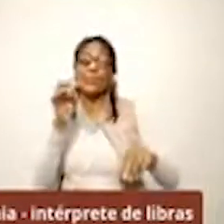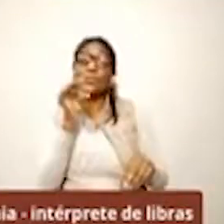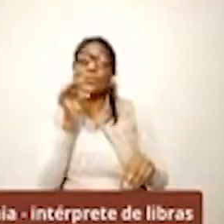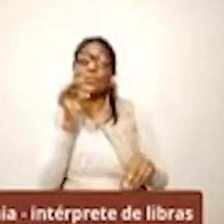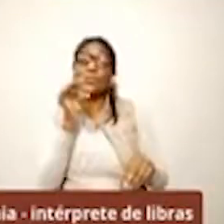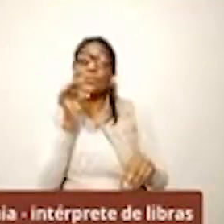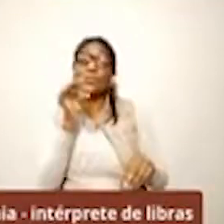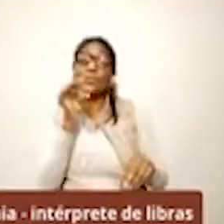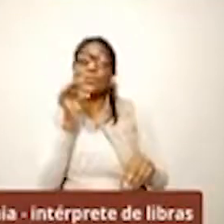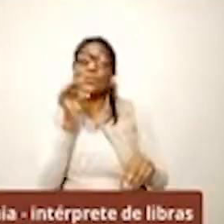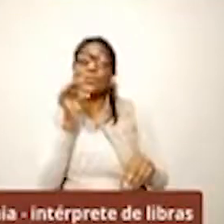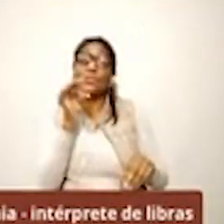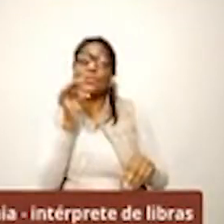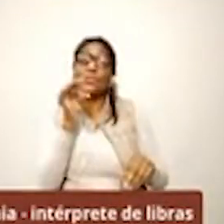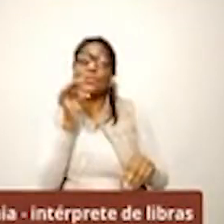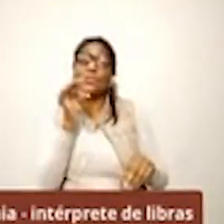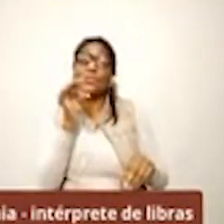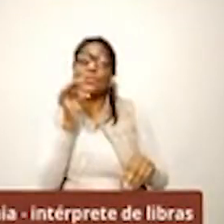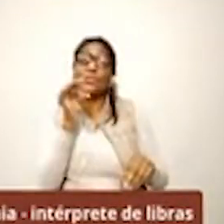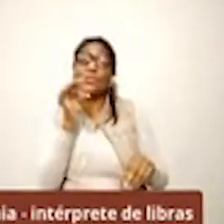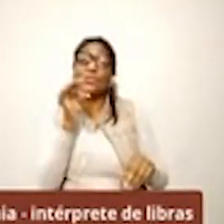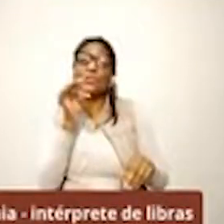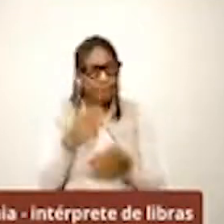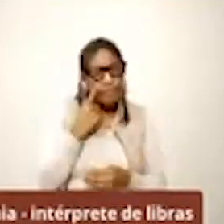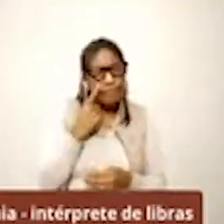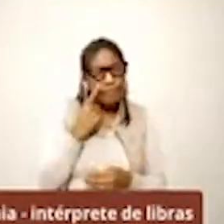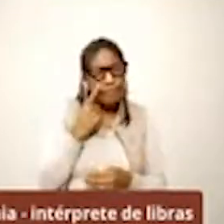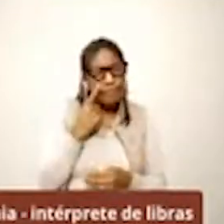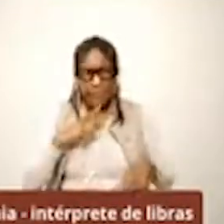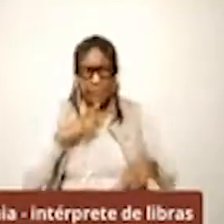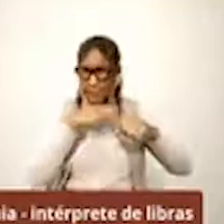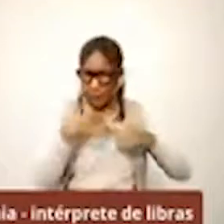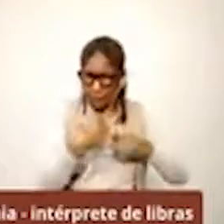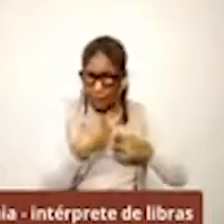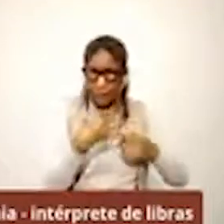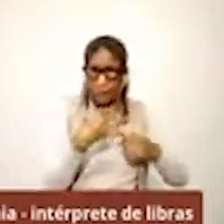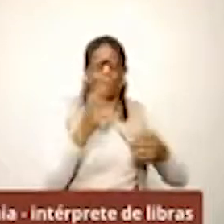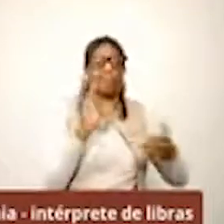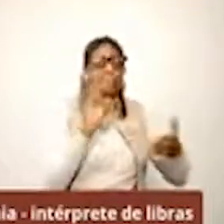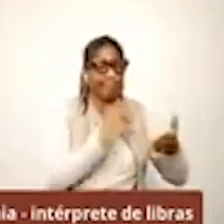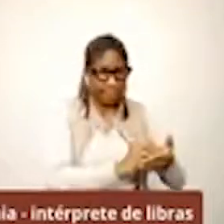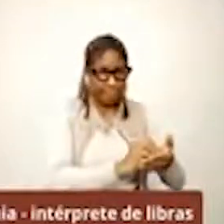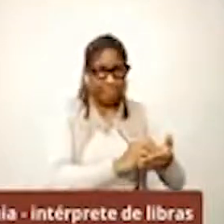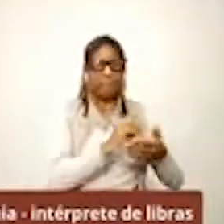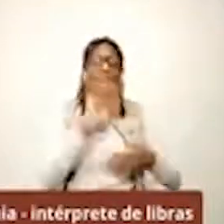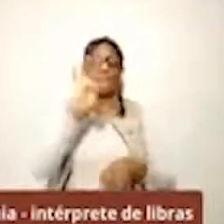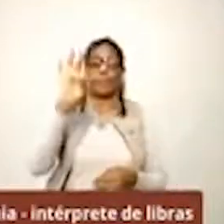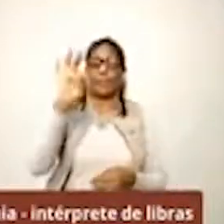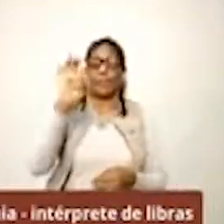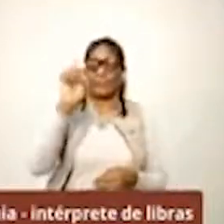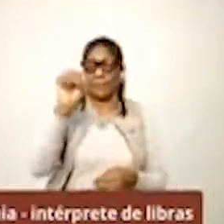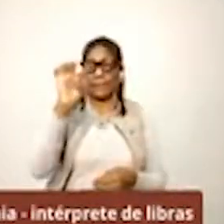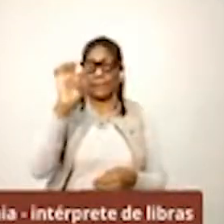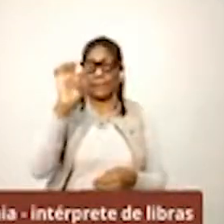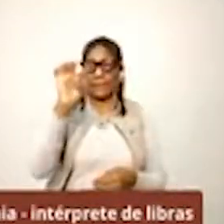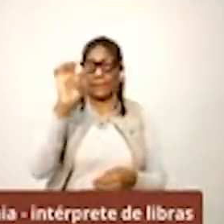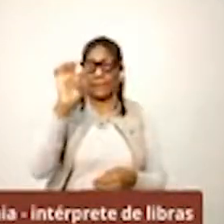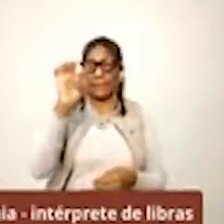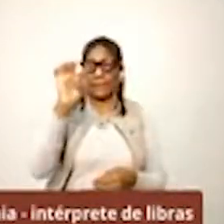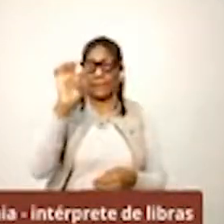busca ativa de casos infectados, que é o Testar RS, que vai ser operacionalizado em